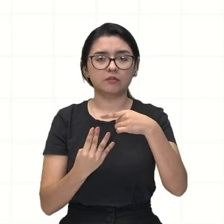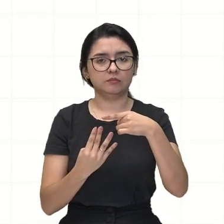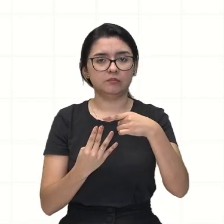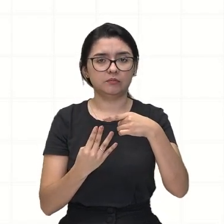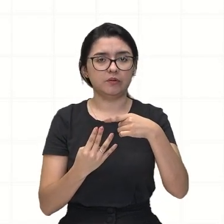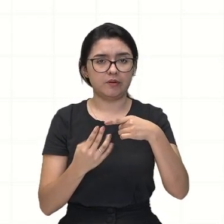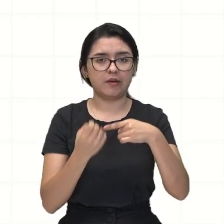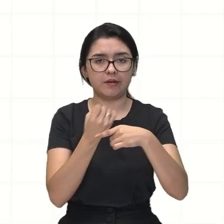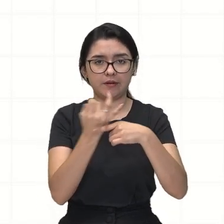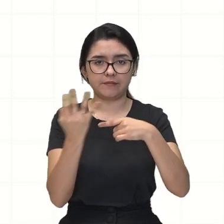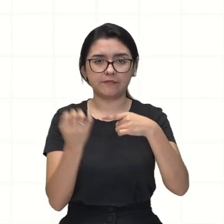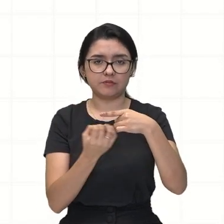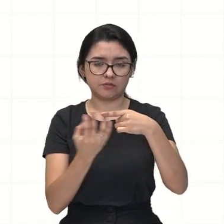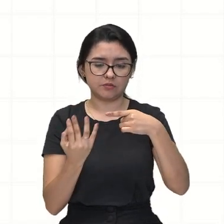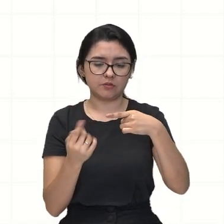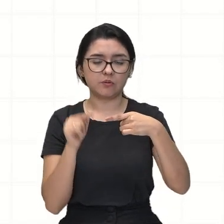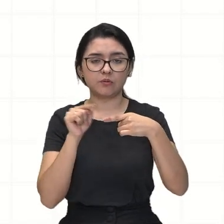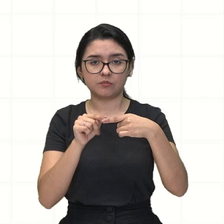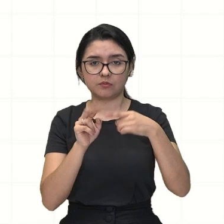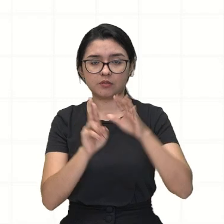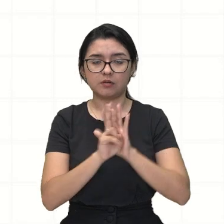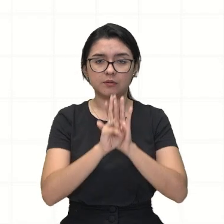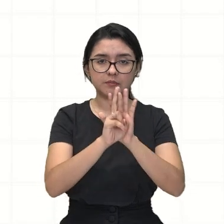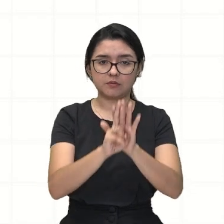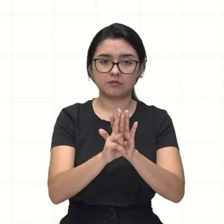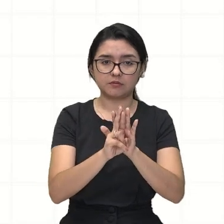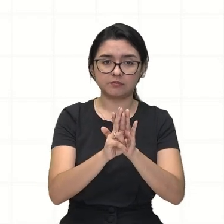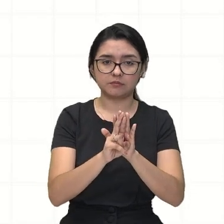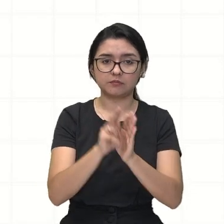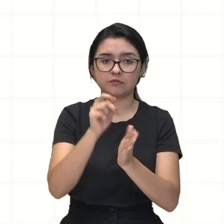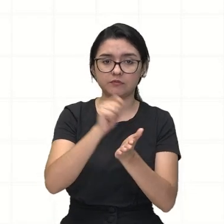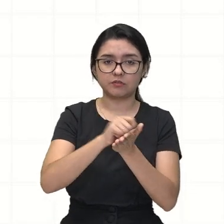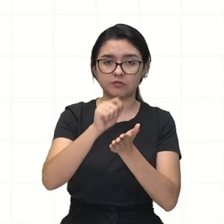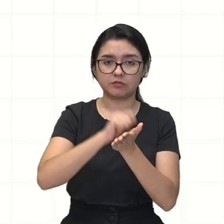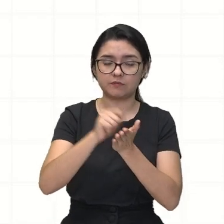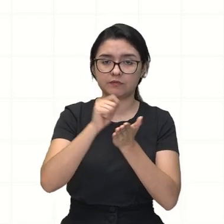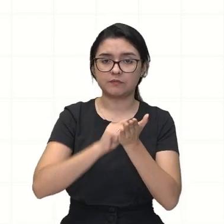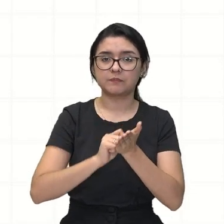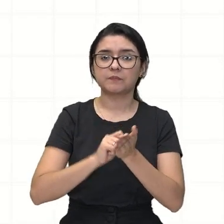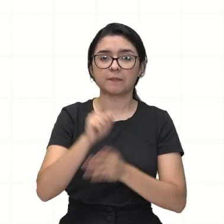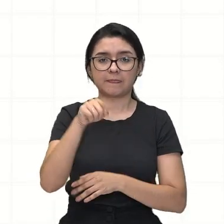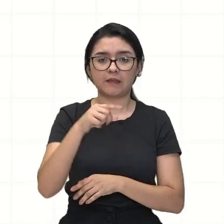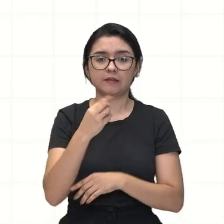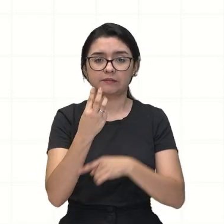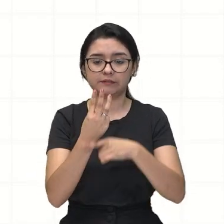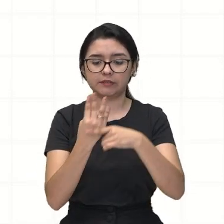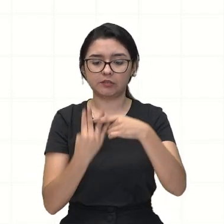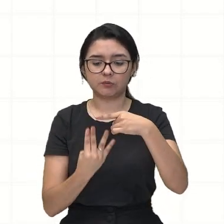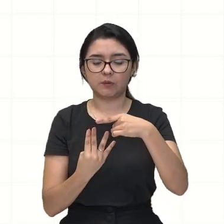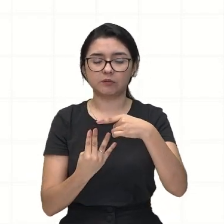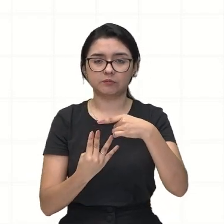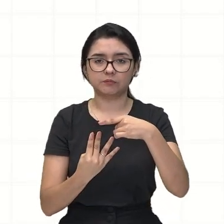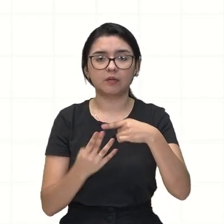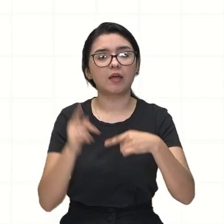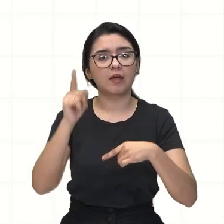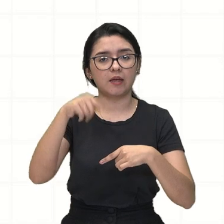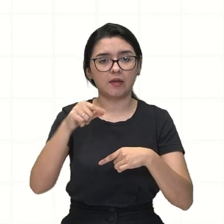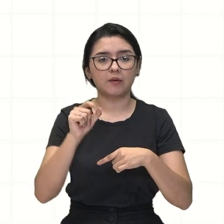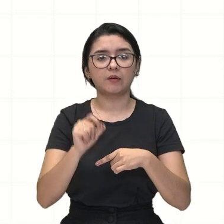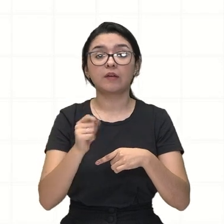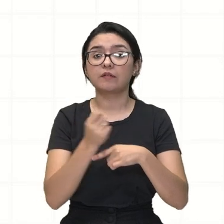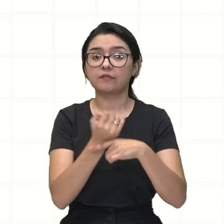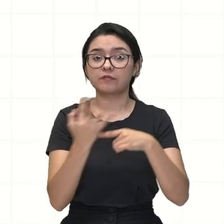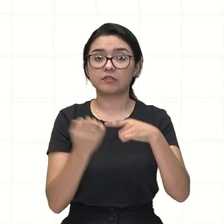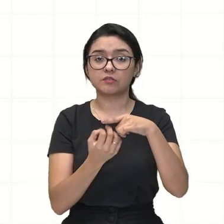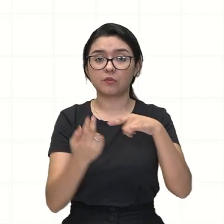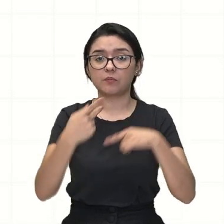a fração que representa a parte que você escreveu é a fração 3/4. E ela é dita como